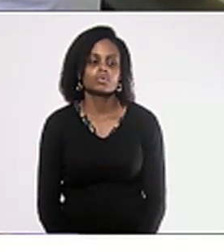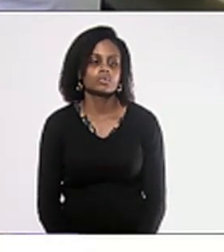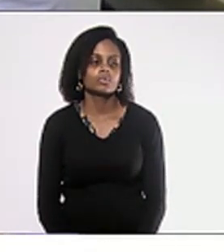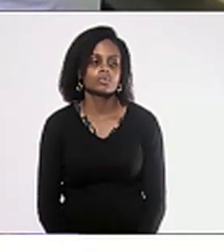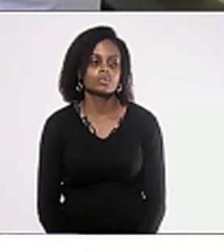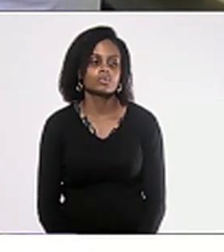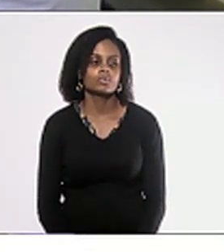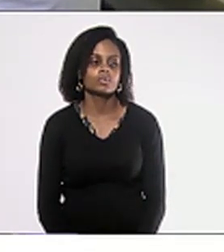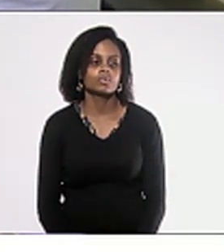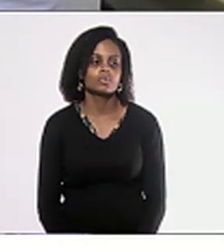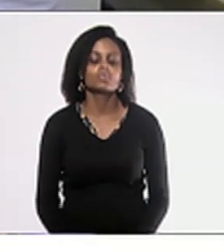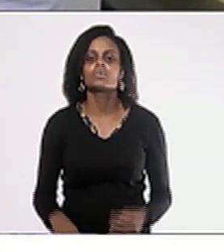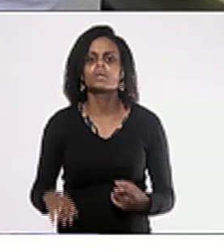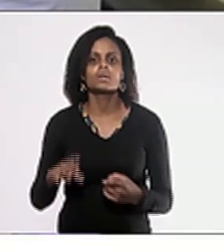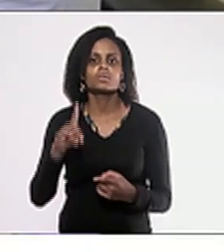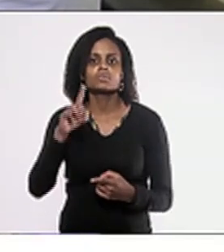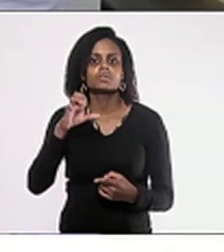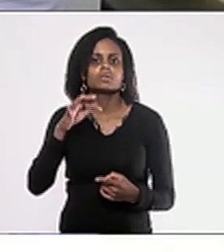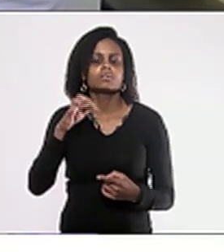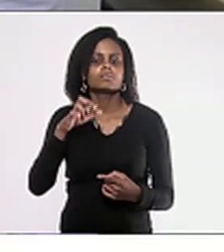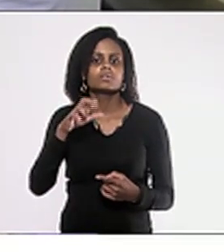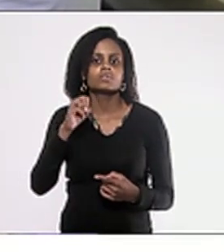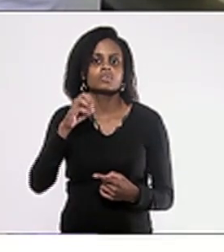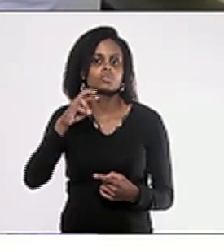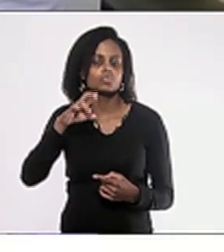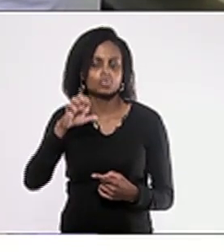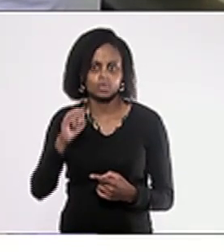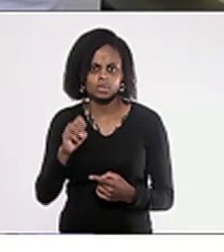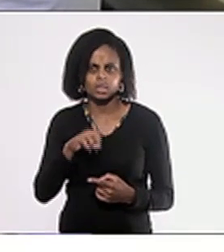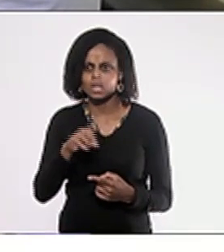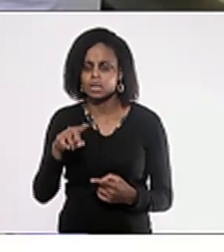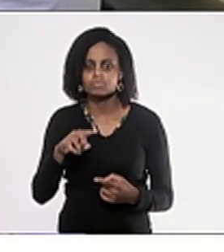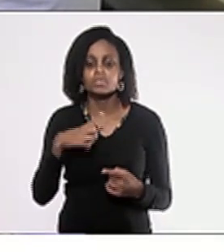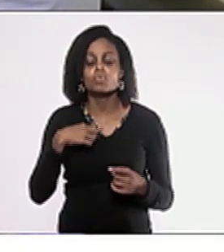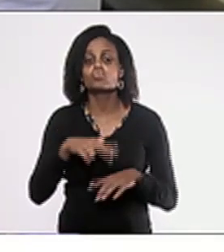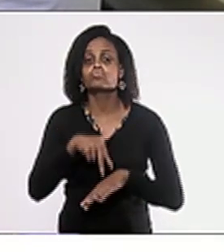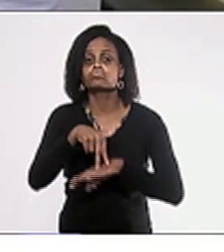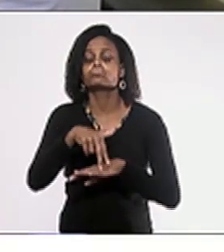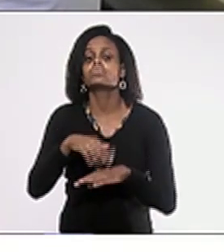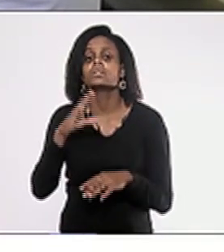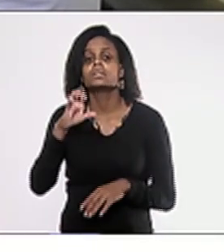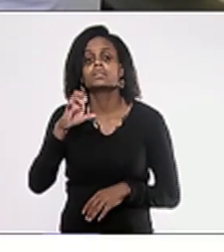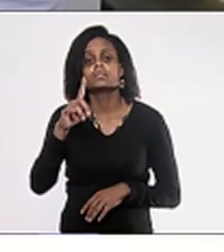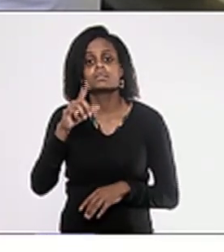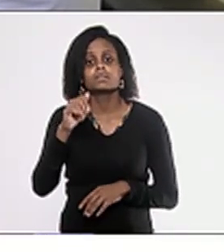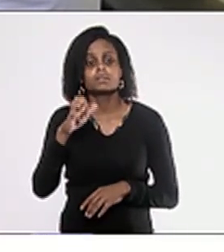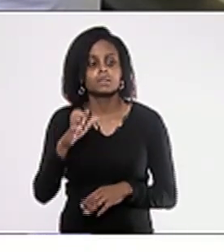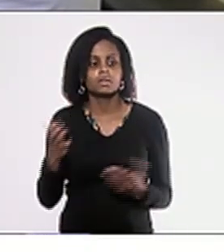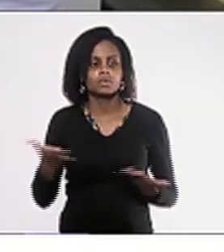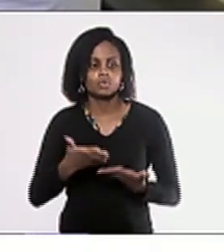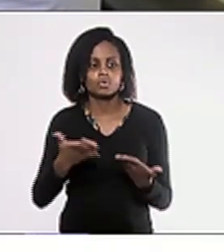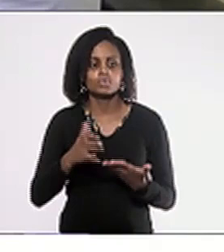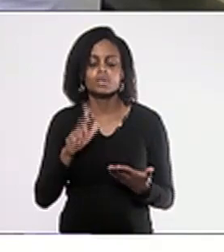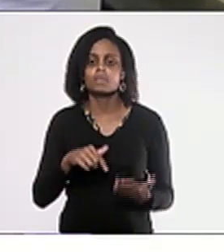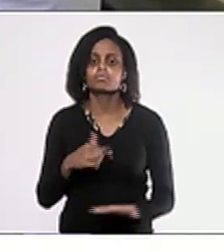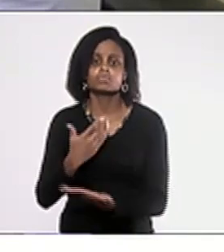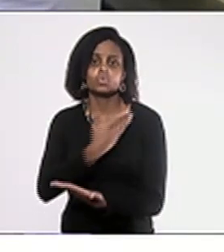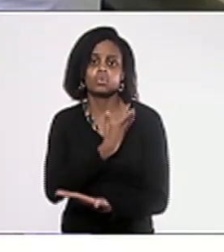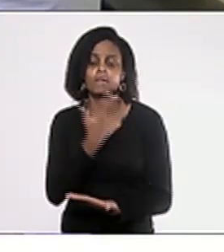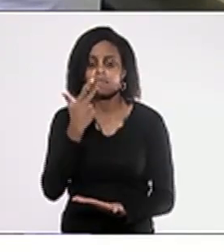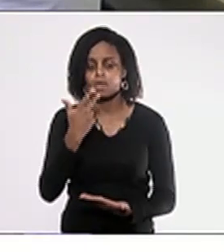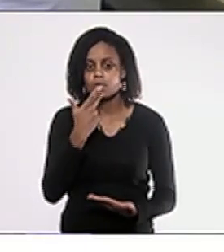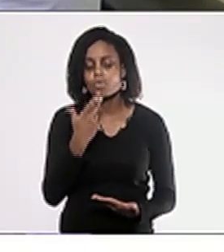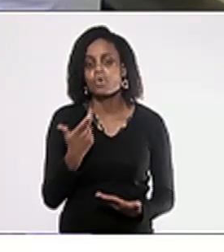Os defensores, isso, não estou enxergando o nome. O posicionamento da SEDAI hoje é esse que o nosso colega aqui mencionou,